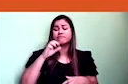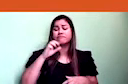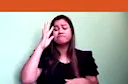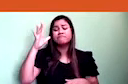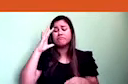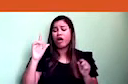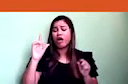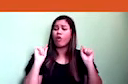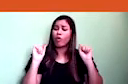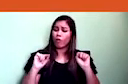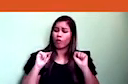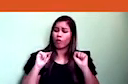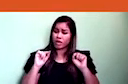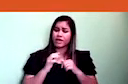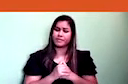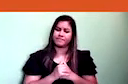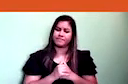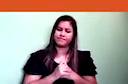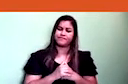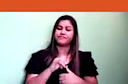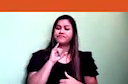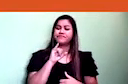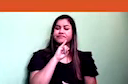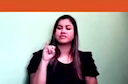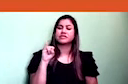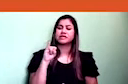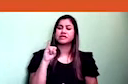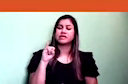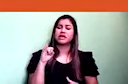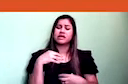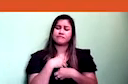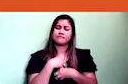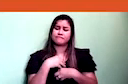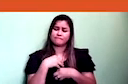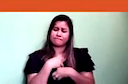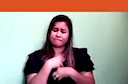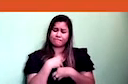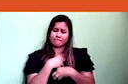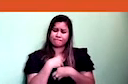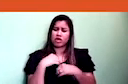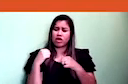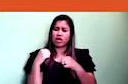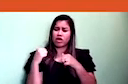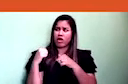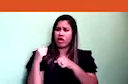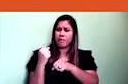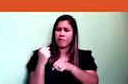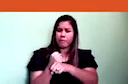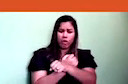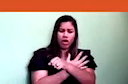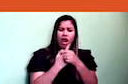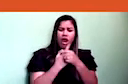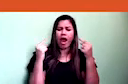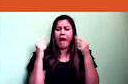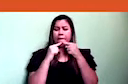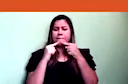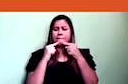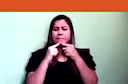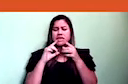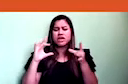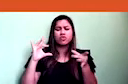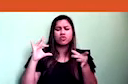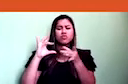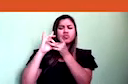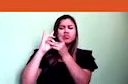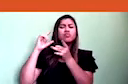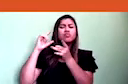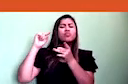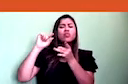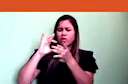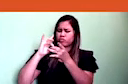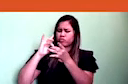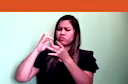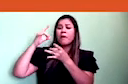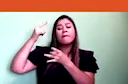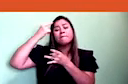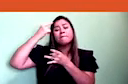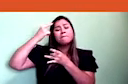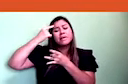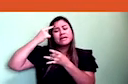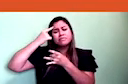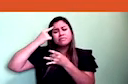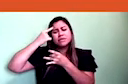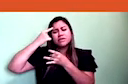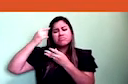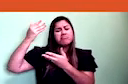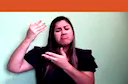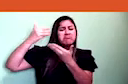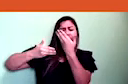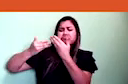da seguinte forma: se a saúde emocional está vinculada aos pensamentos, então como é que eu posso preservá-la? Temos que ter em mente,